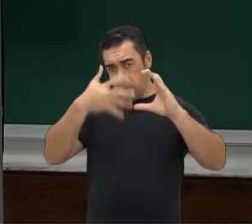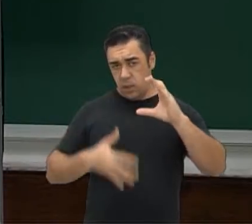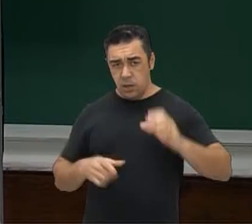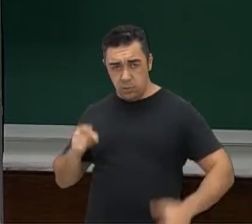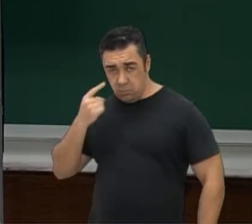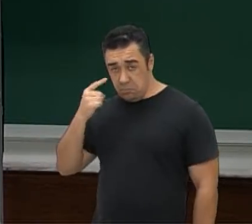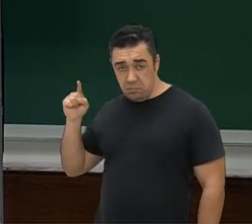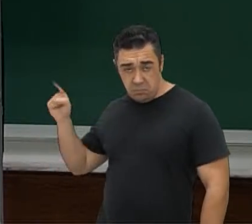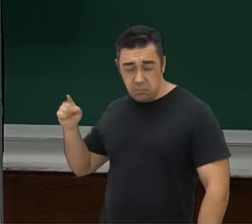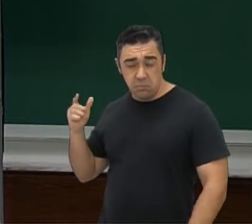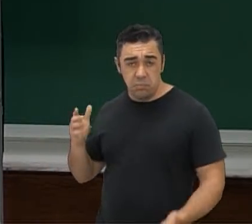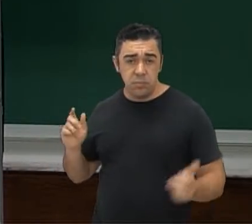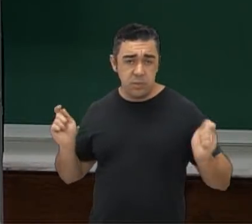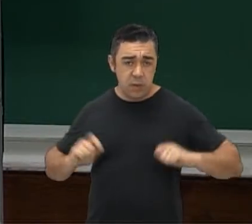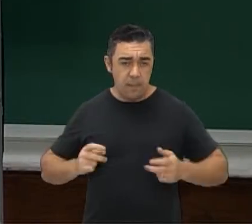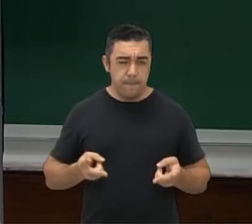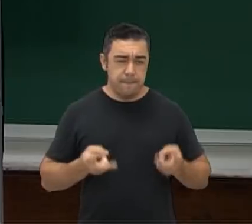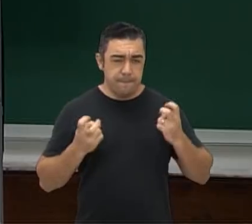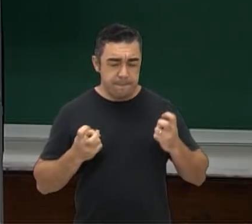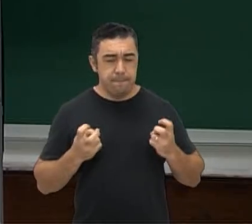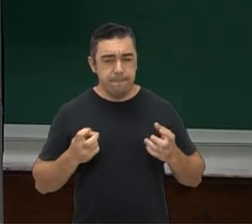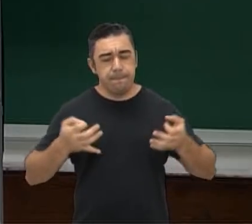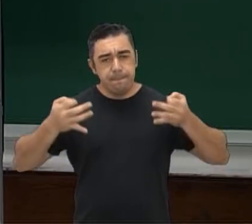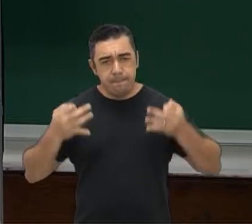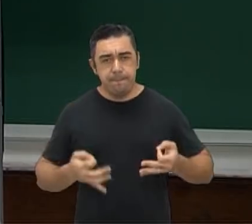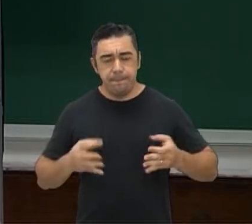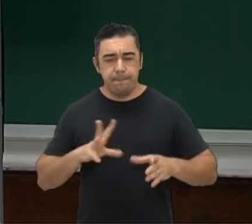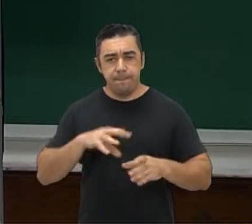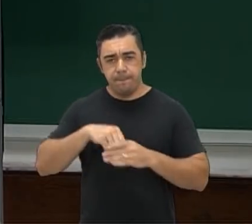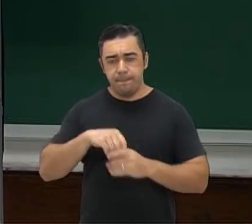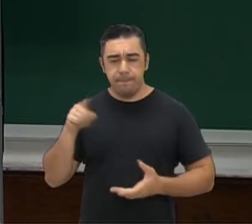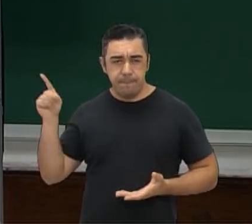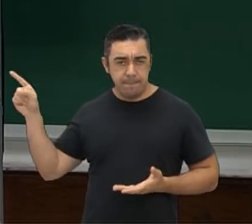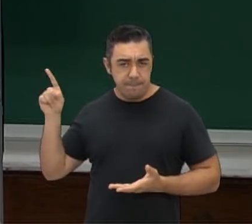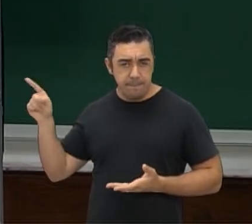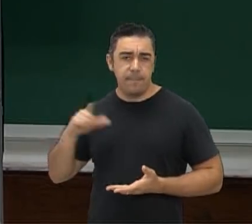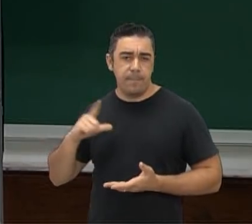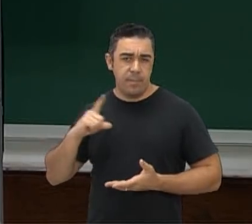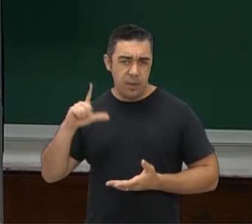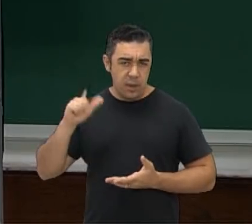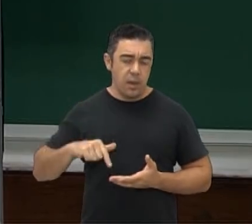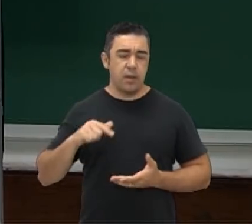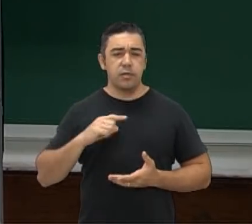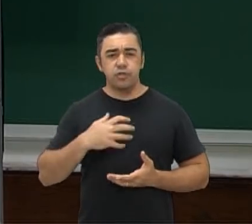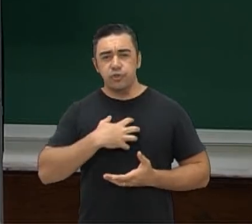que a gente pode inferir, né, e afirmar que trata-se de um adjetivo